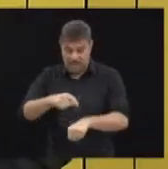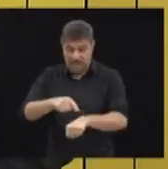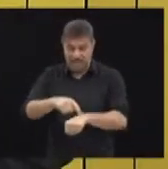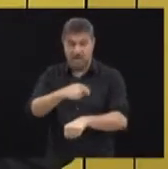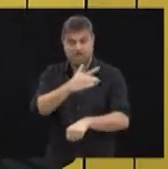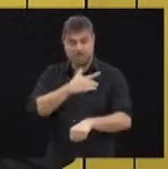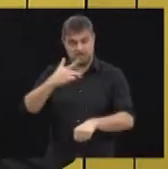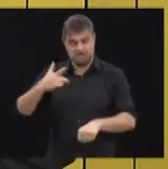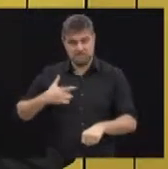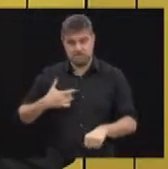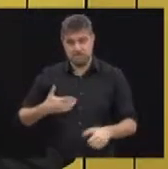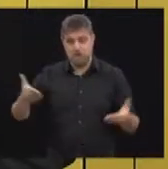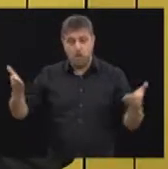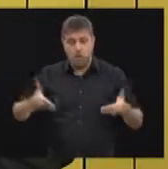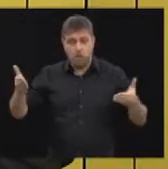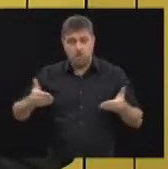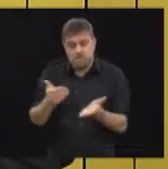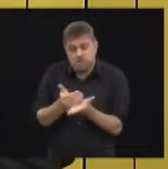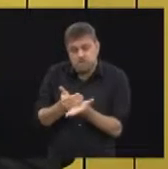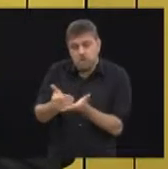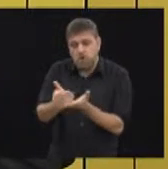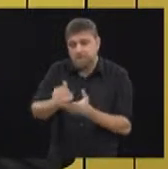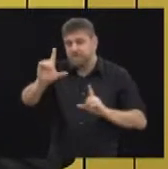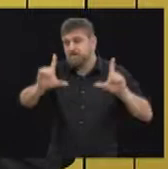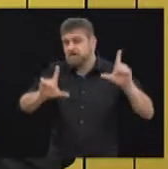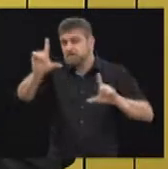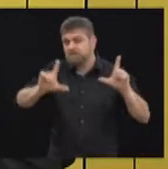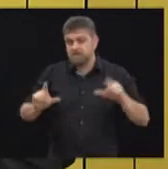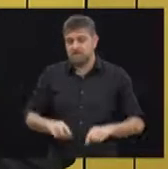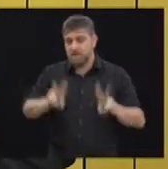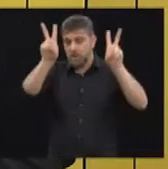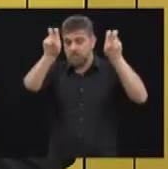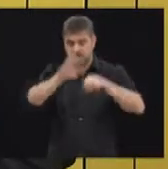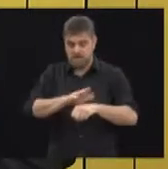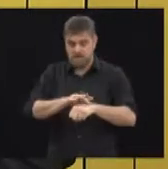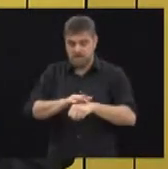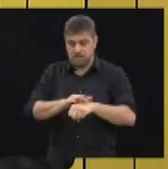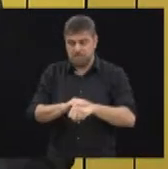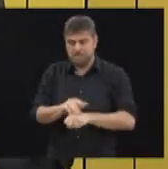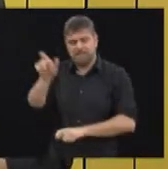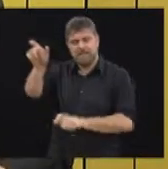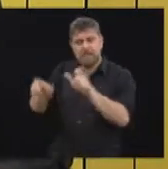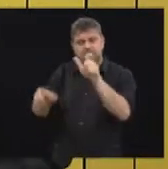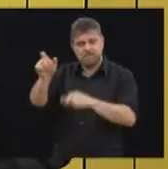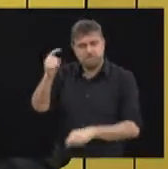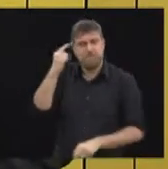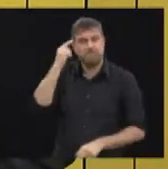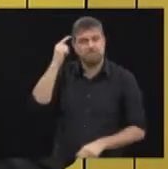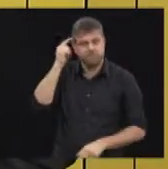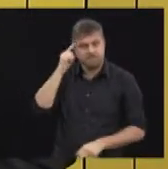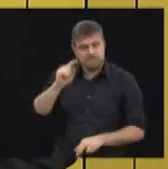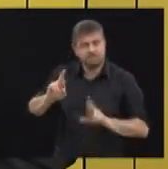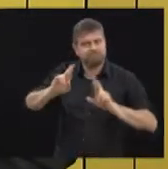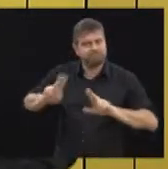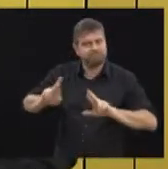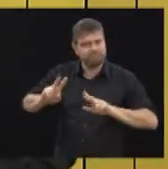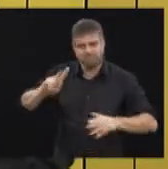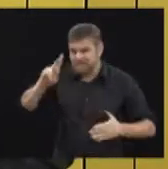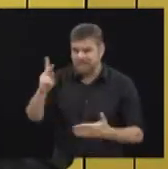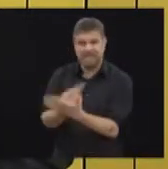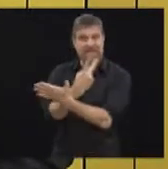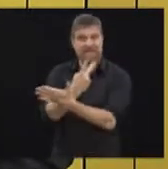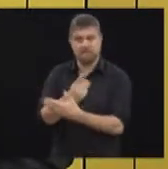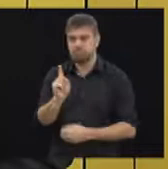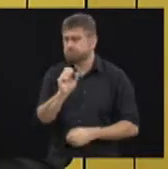Olá, este é o Momento Saúde. Vamos começar esta edição falando sobre uma doença que, ao contrário do que muitos acreditam,